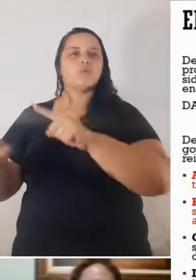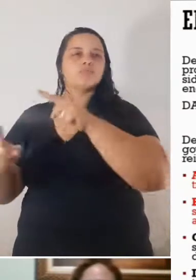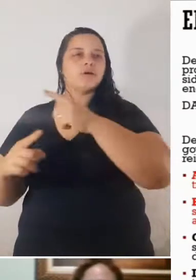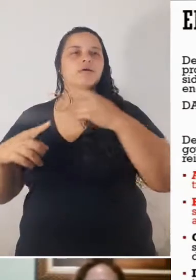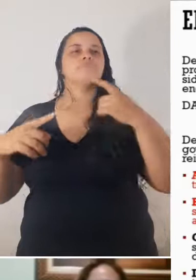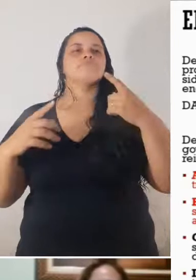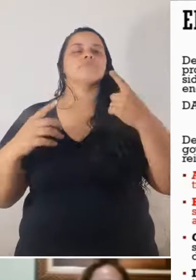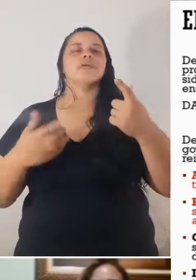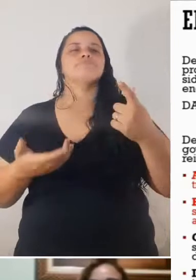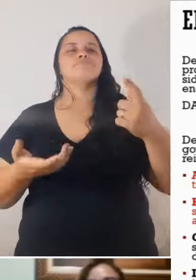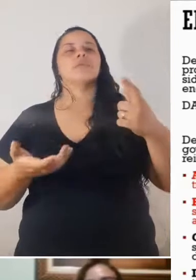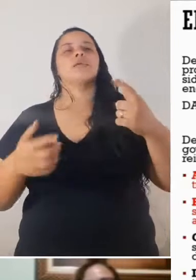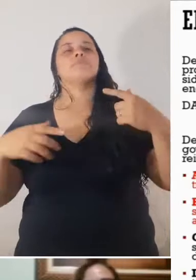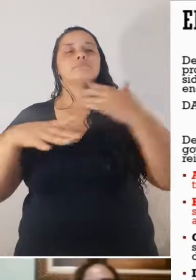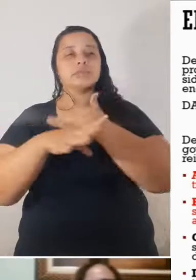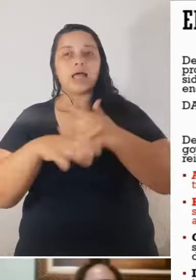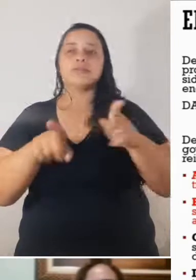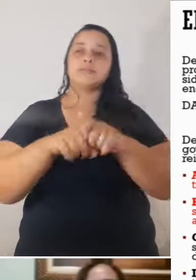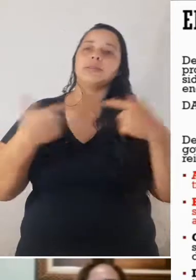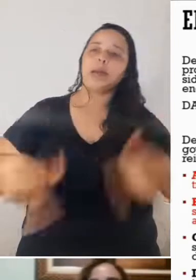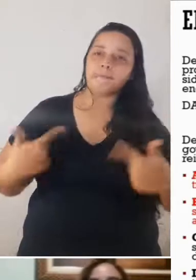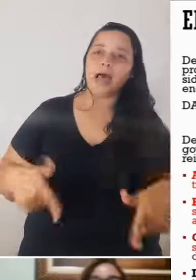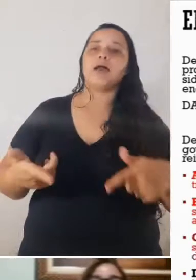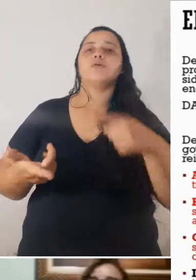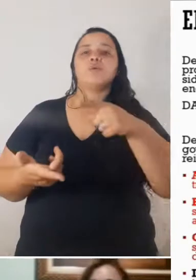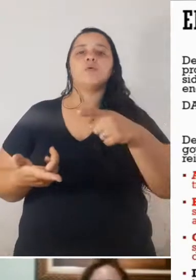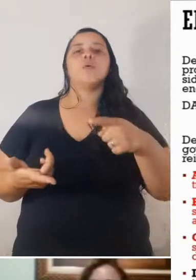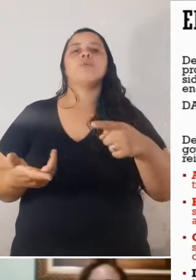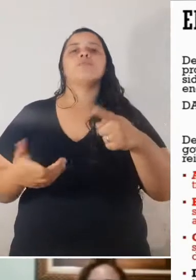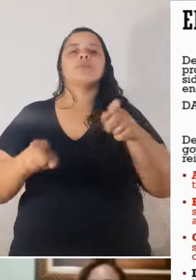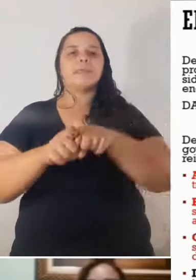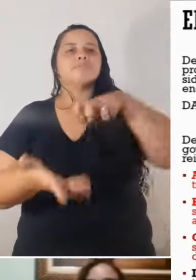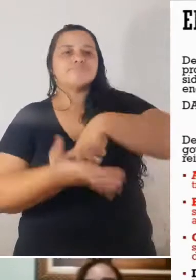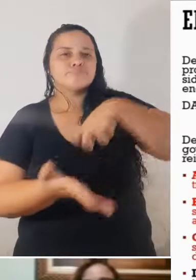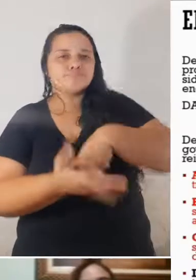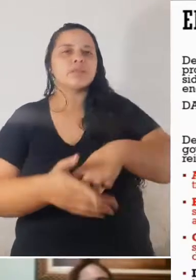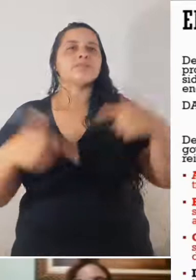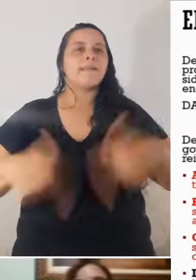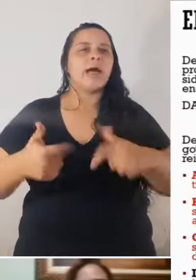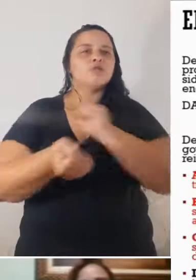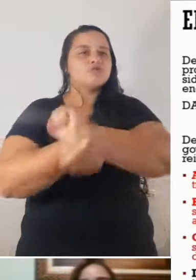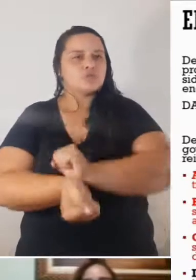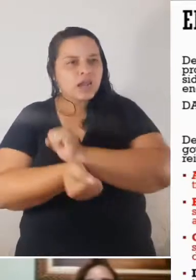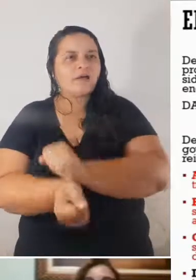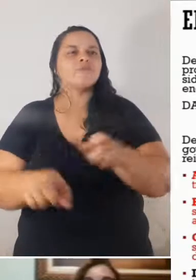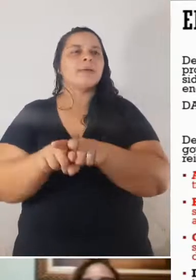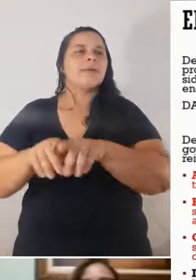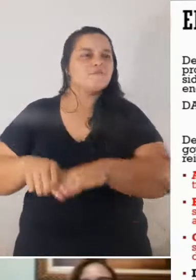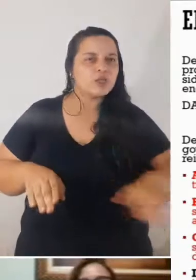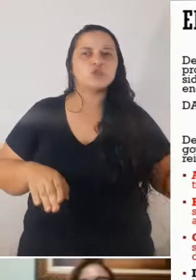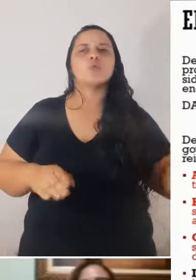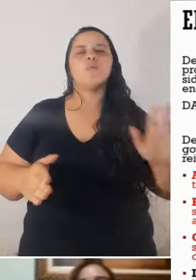e punir os casos de trabalho escravo e infantil no interior do país. A letra C também está incorreta, uma vez que até hoje é